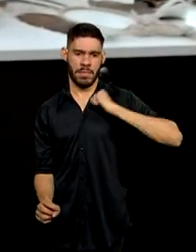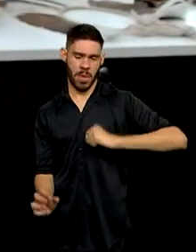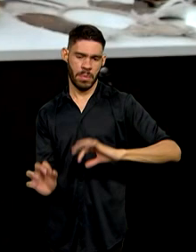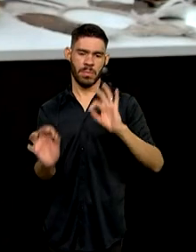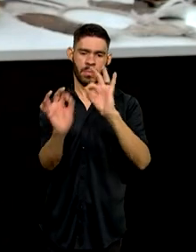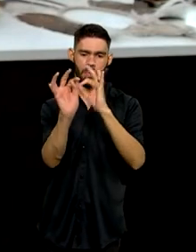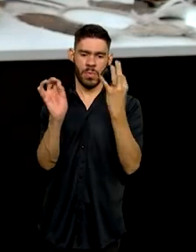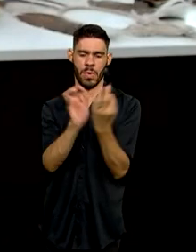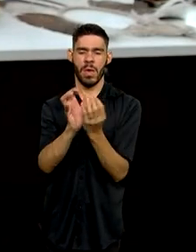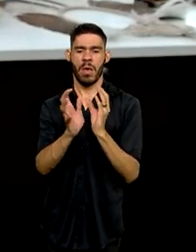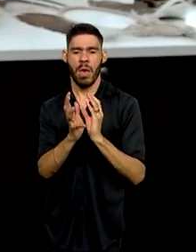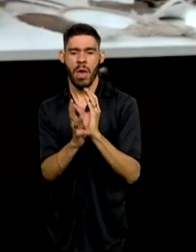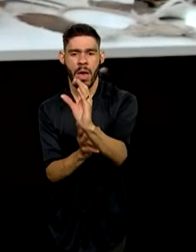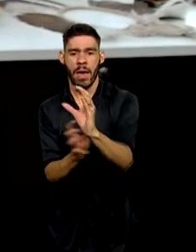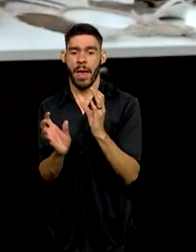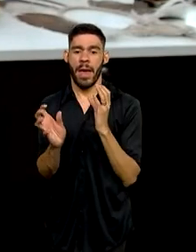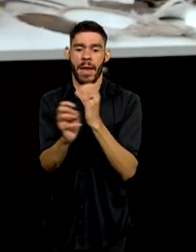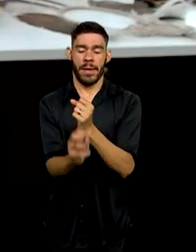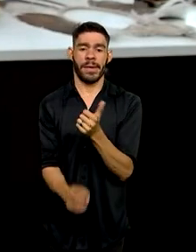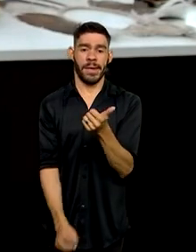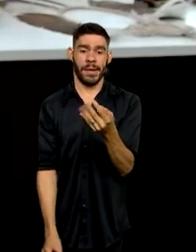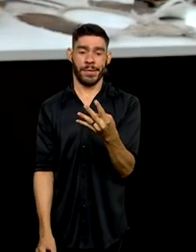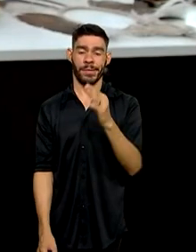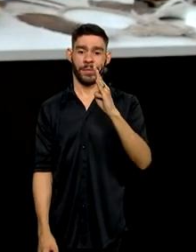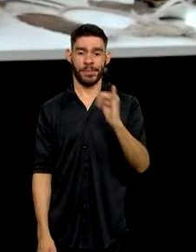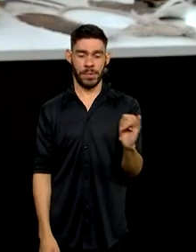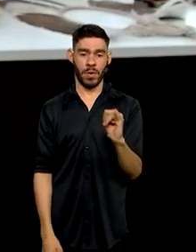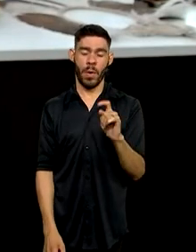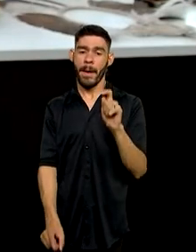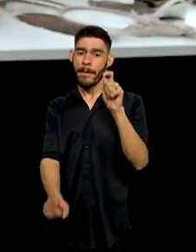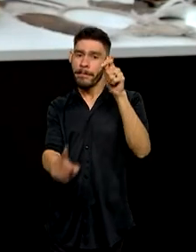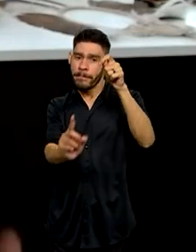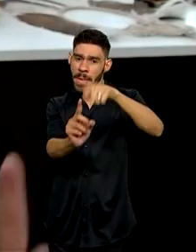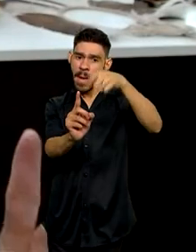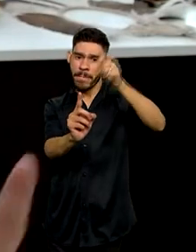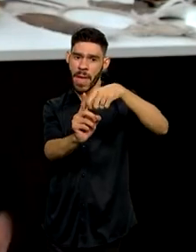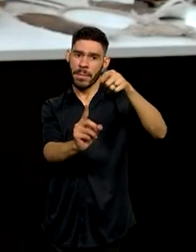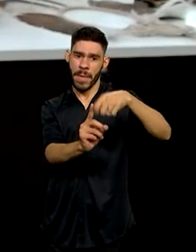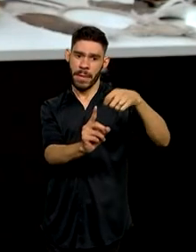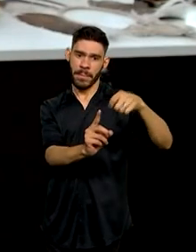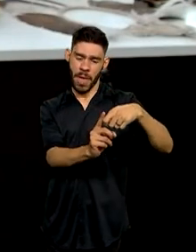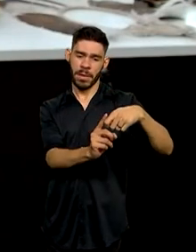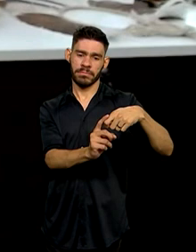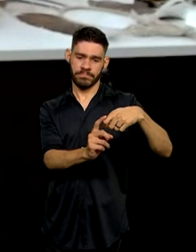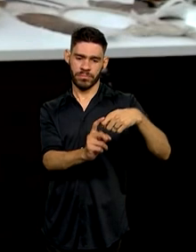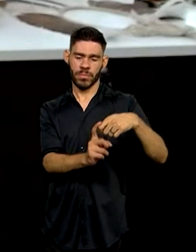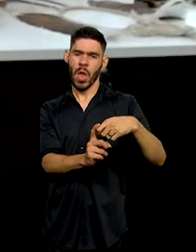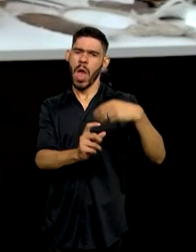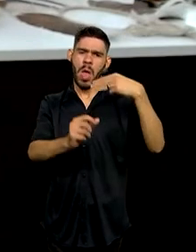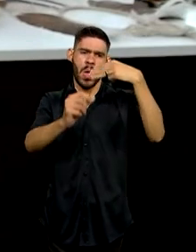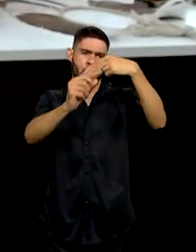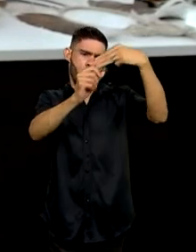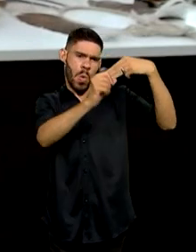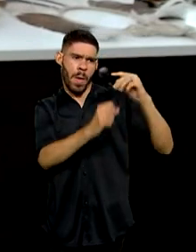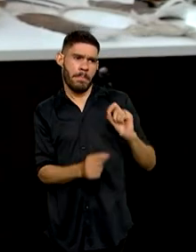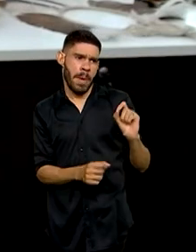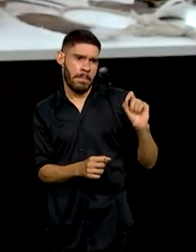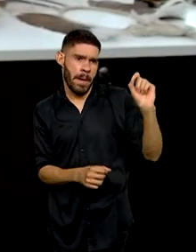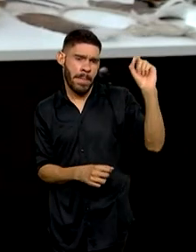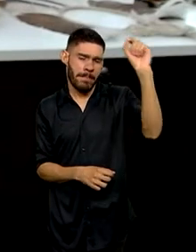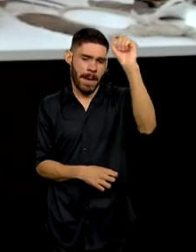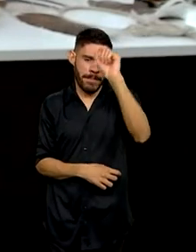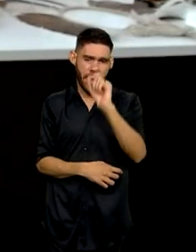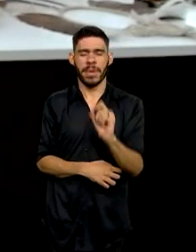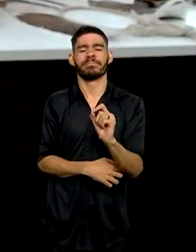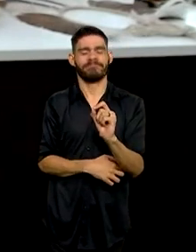ordem de recurso de 14 bilhões por mês circulando em todos os municípios do nosso Brasil,